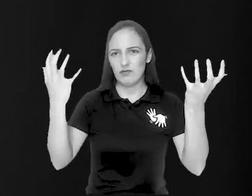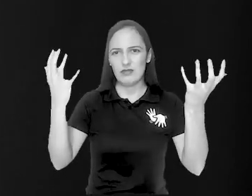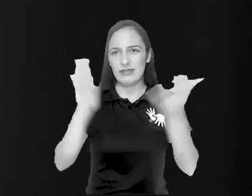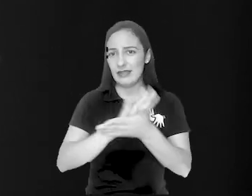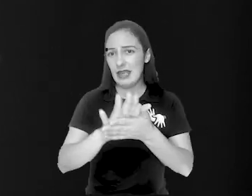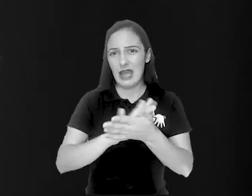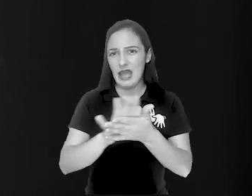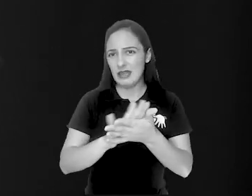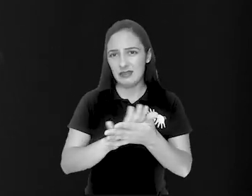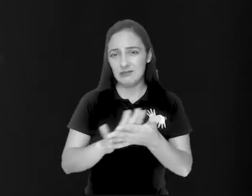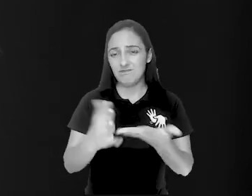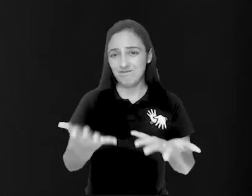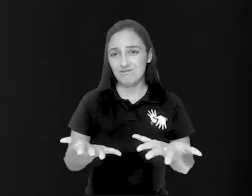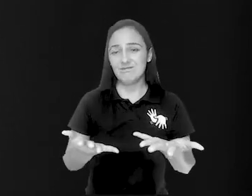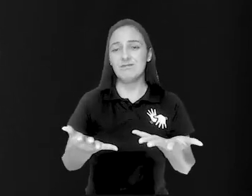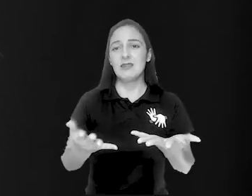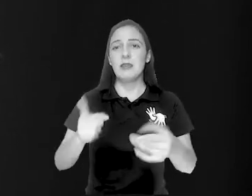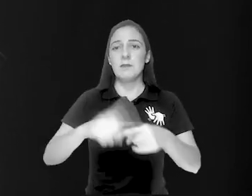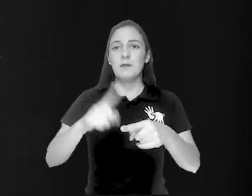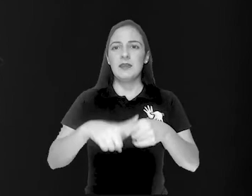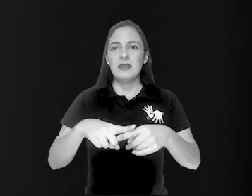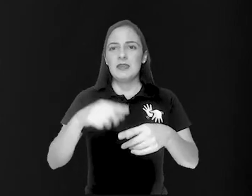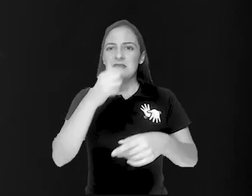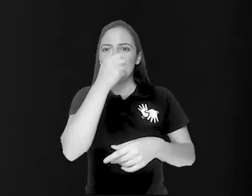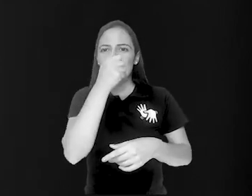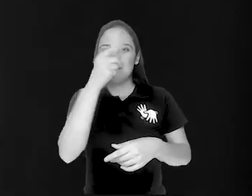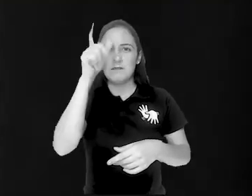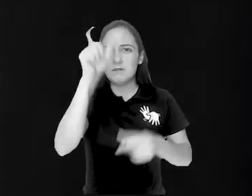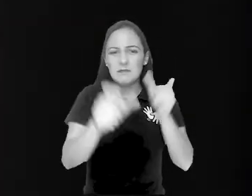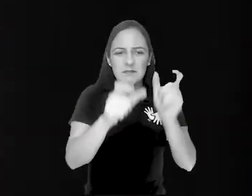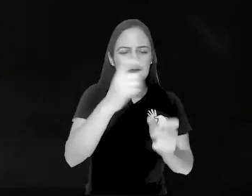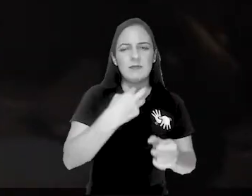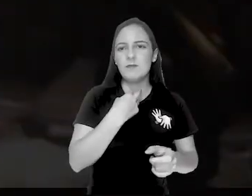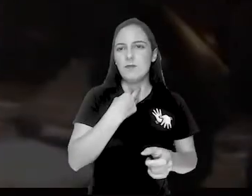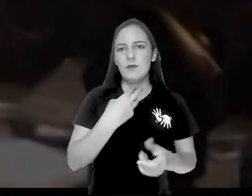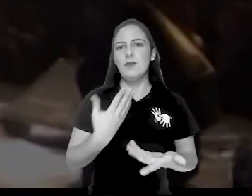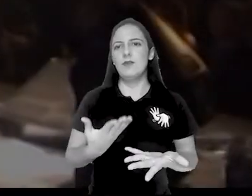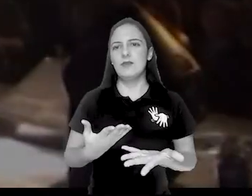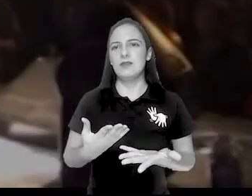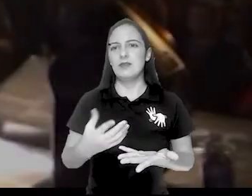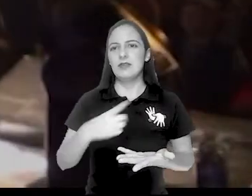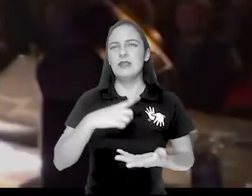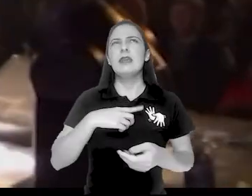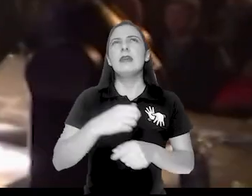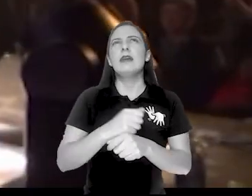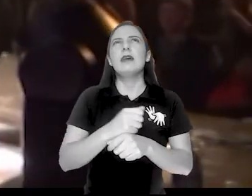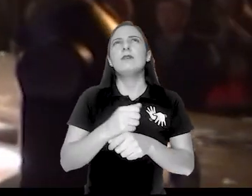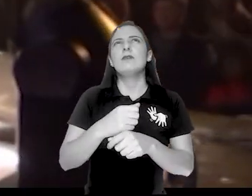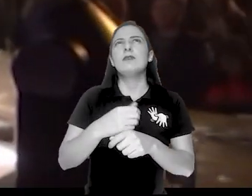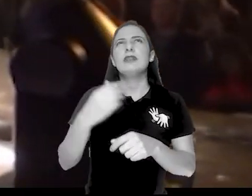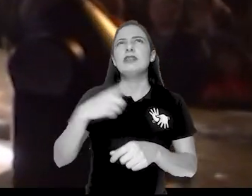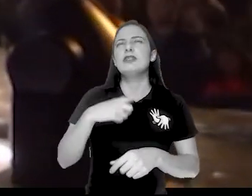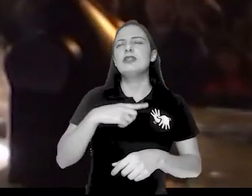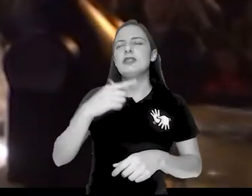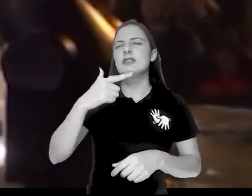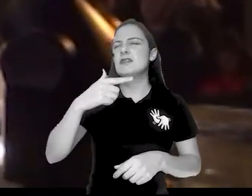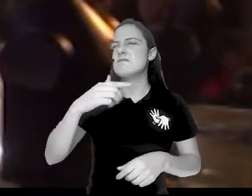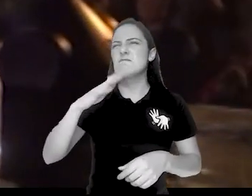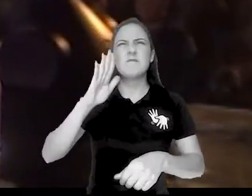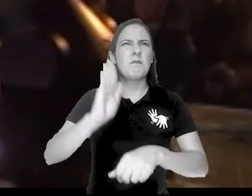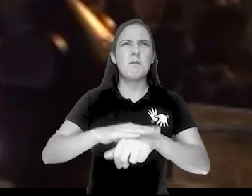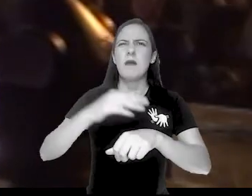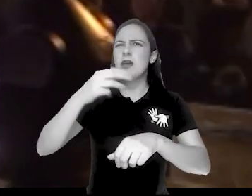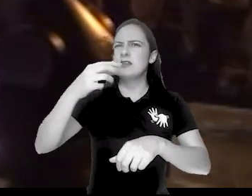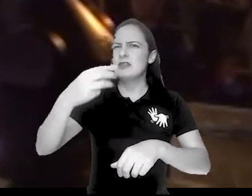eventos que lotasse, como nós temos ali, tem ano, chegou até 30 e poucos mil pessoas